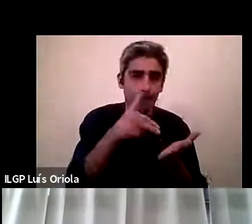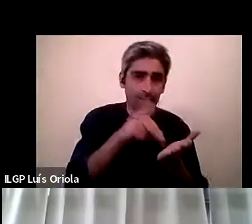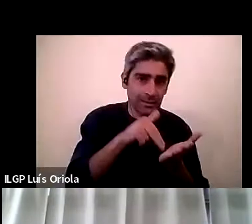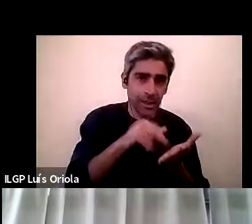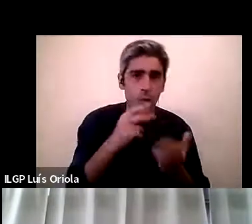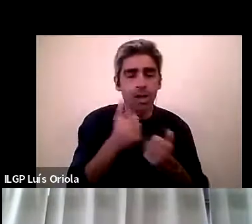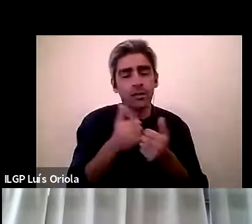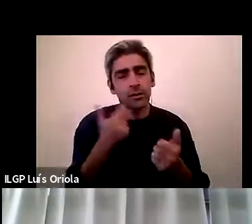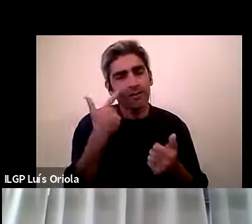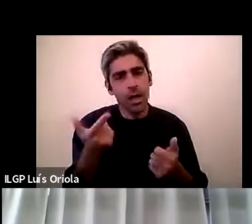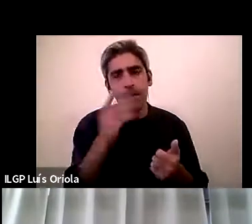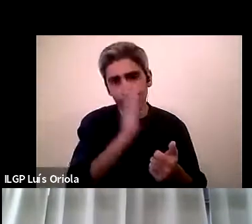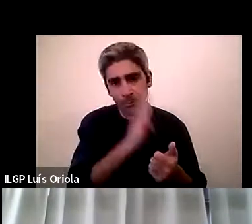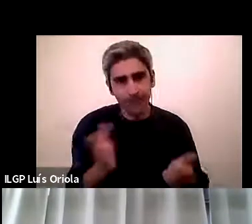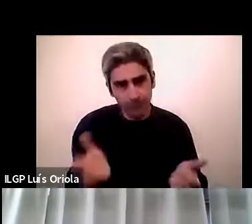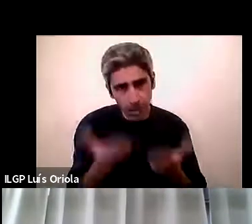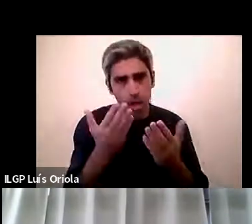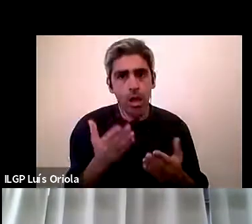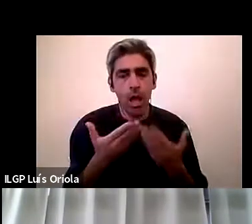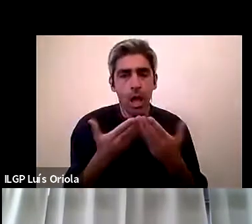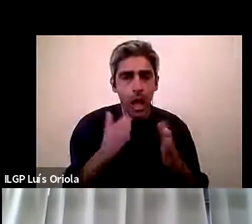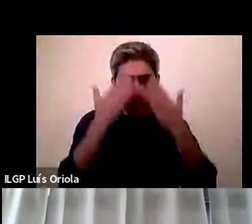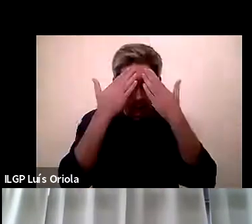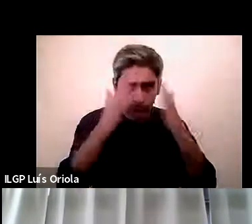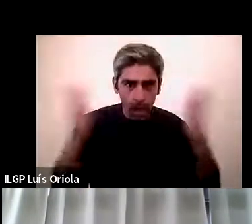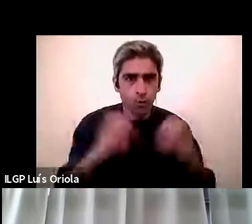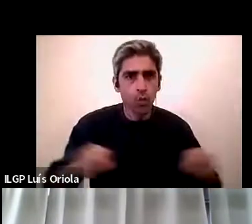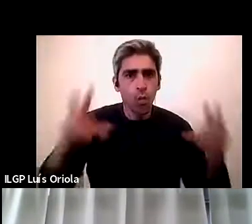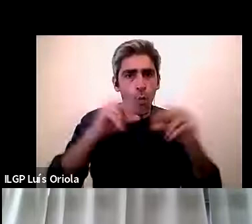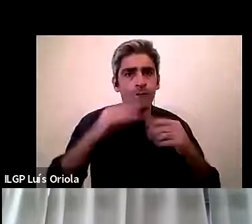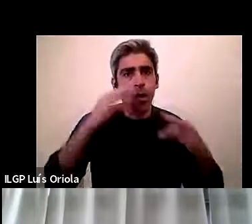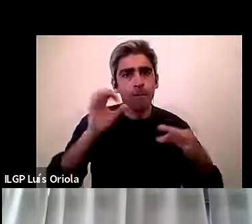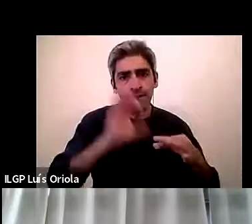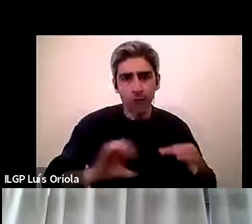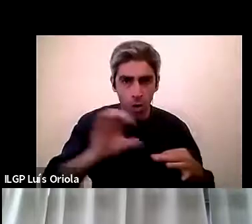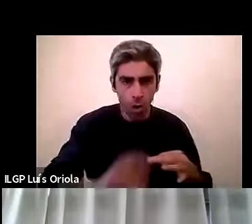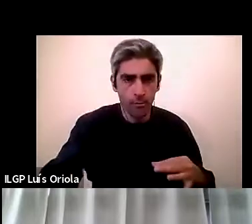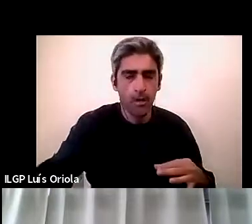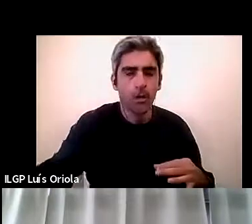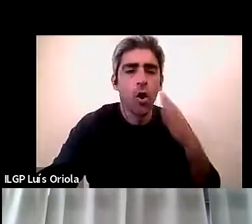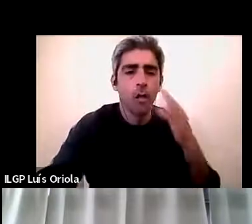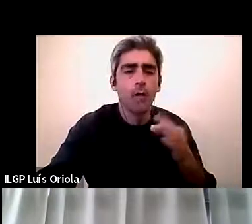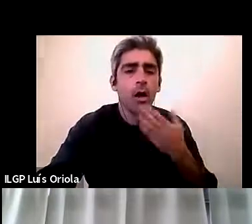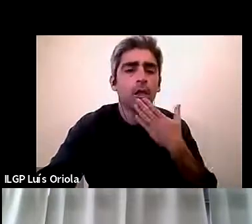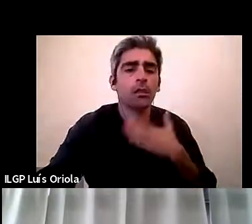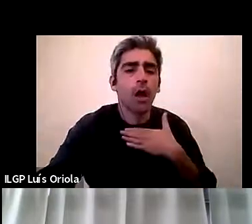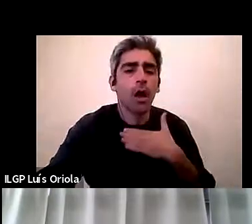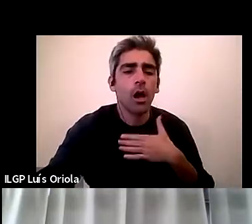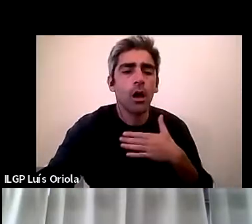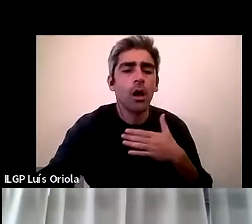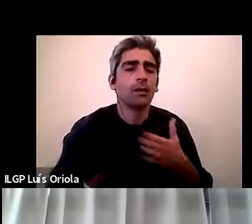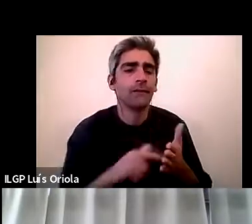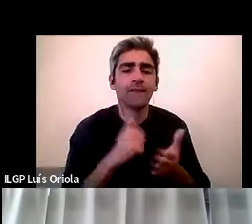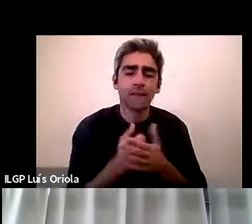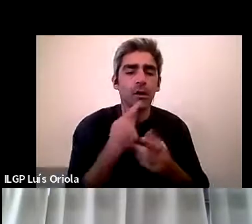a experimentação, abram os horizontes a um novo normal, um normal que nos permite